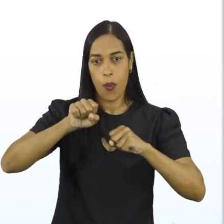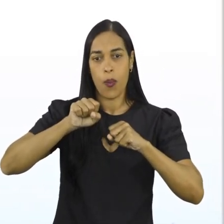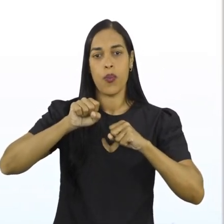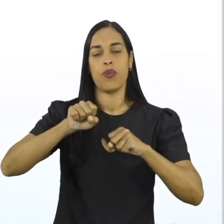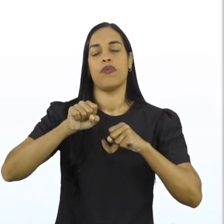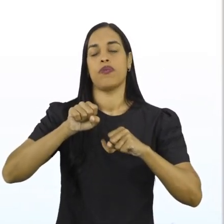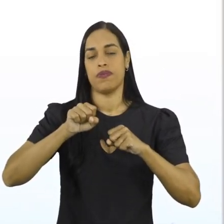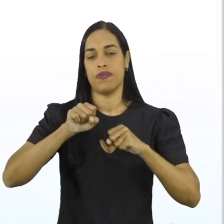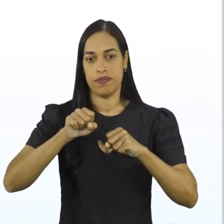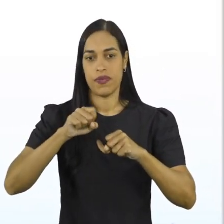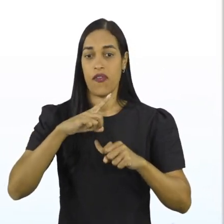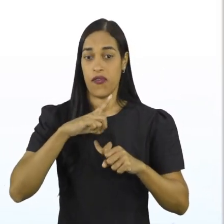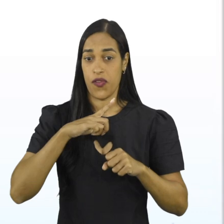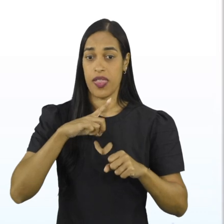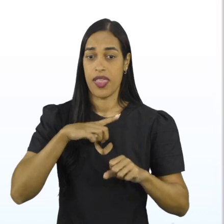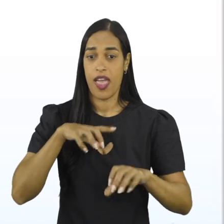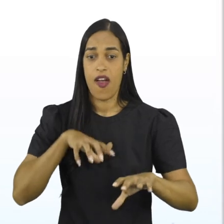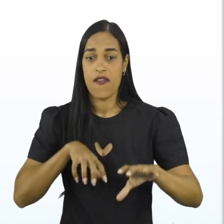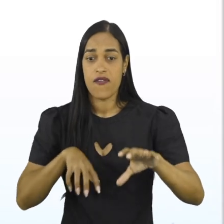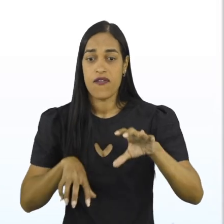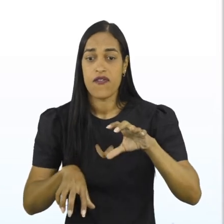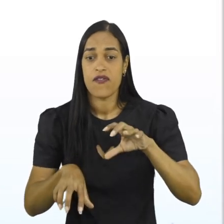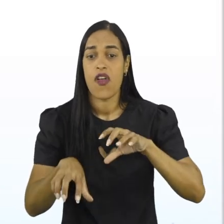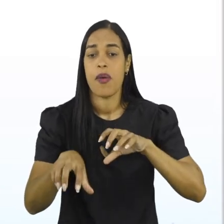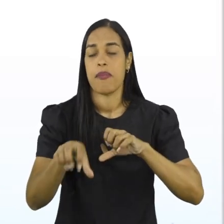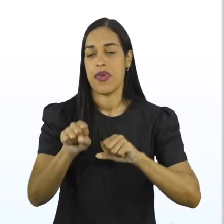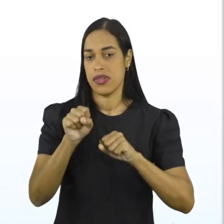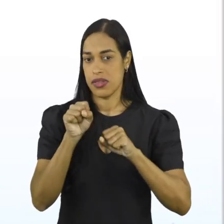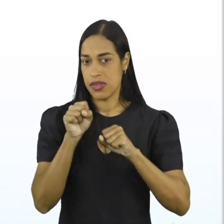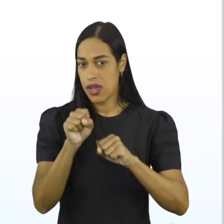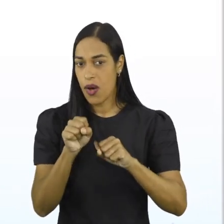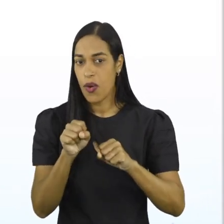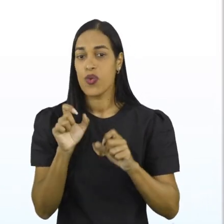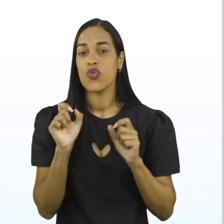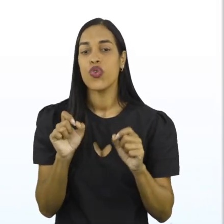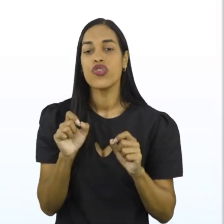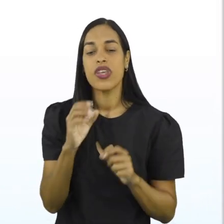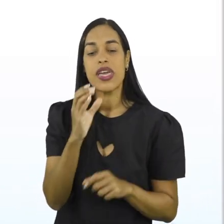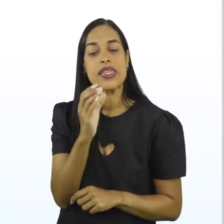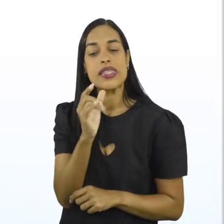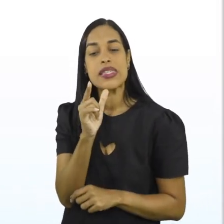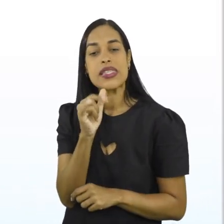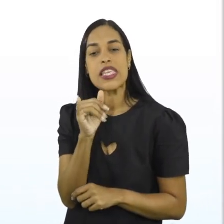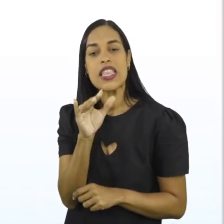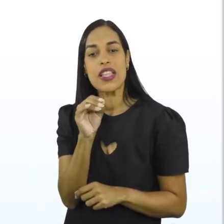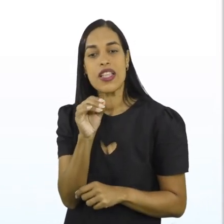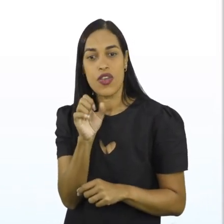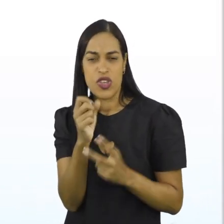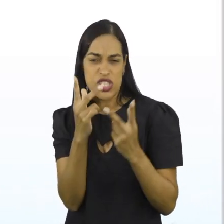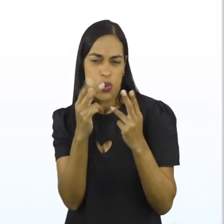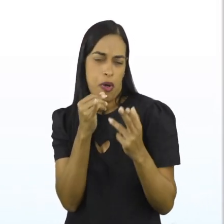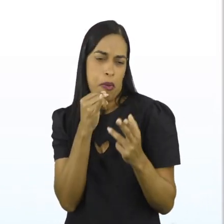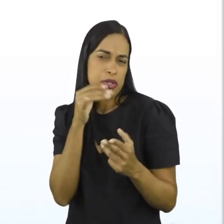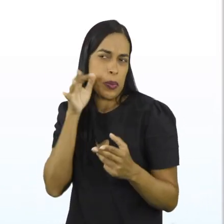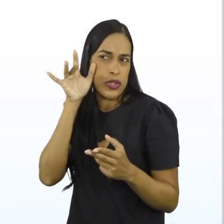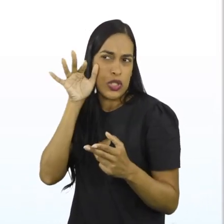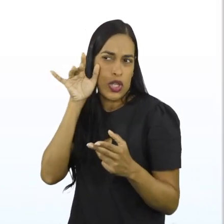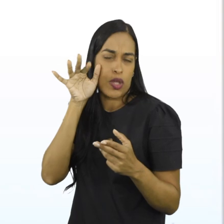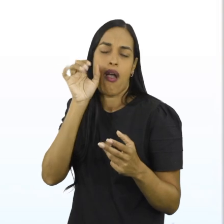Ó, é aqui que eu vou ter a formação dos cílios e flagelos.